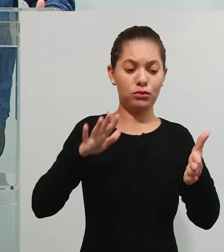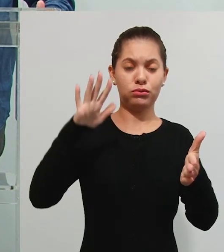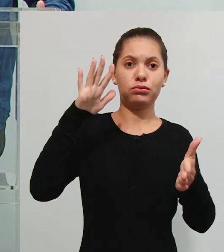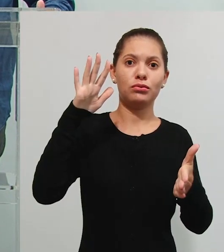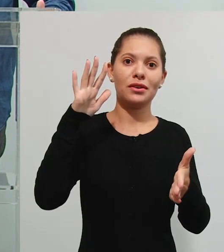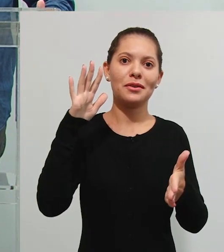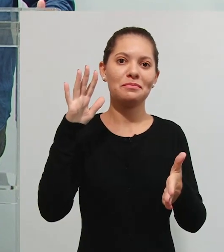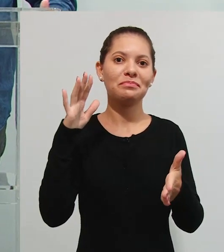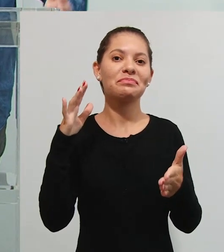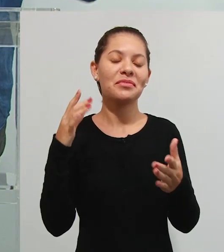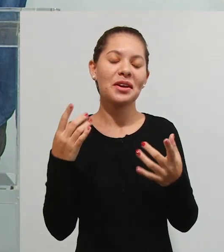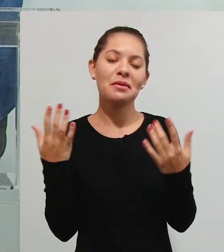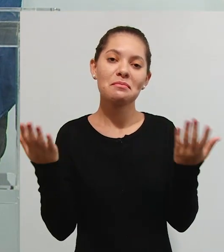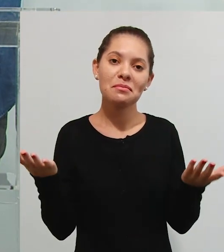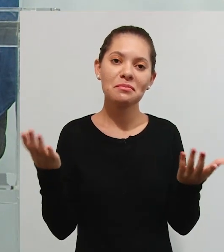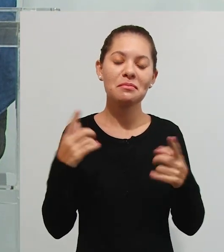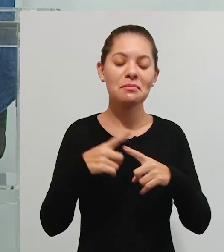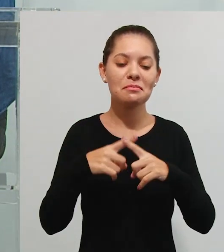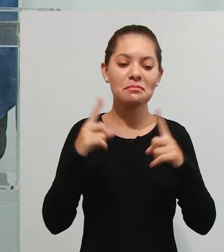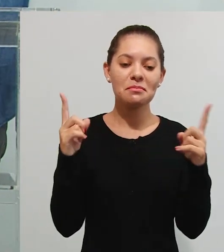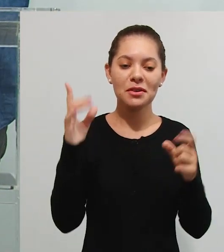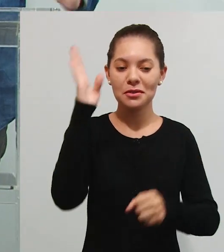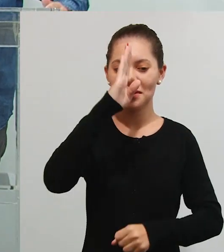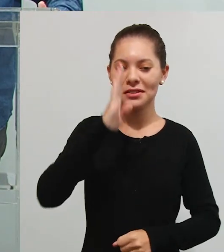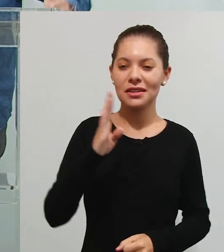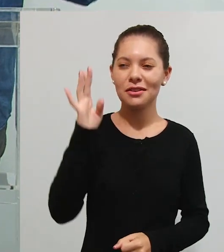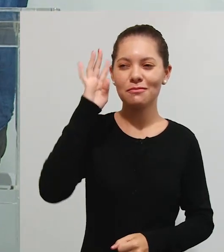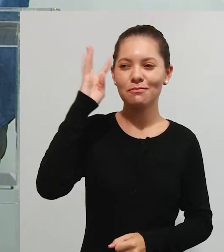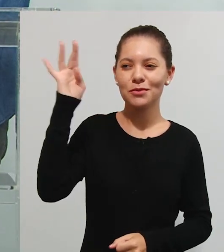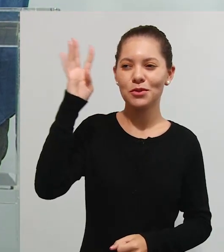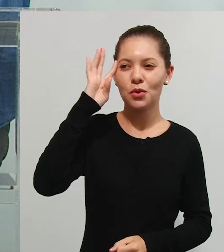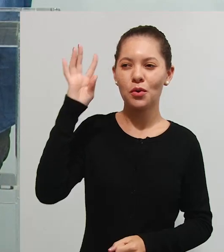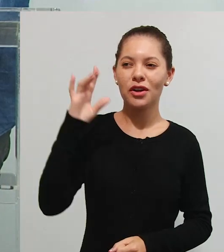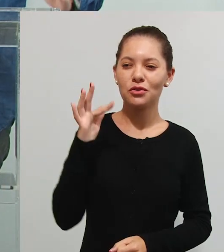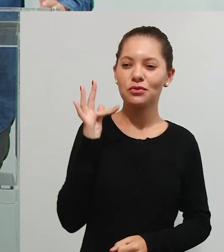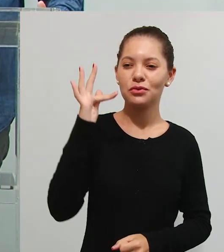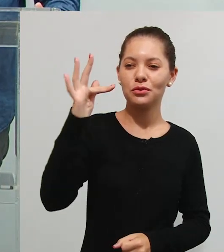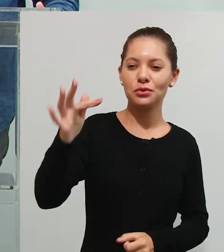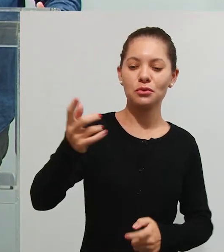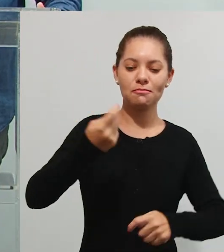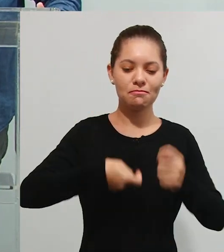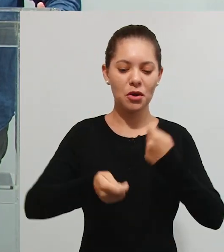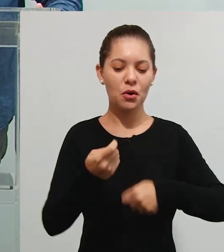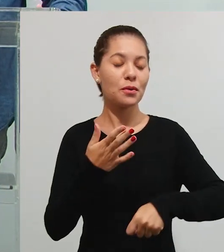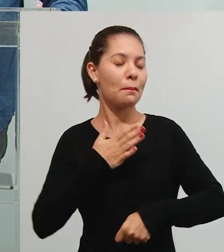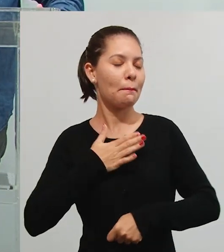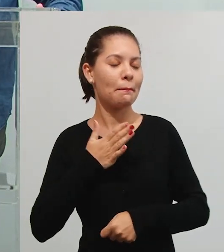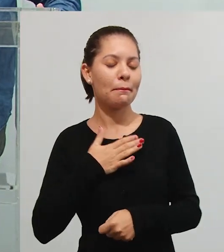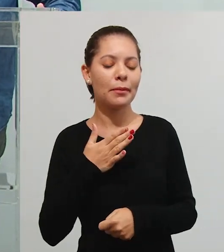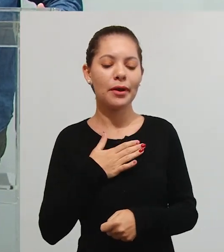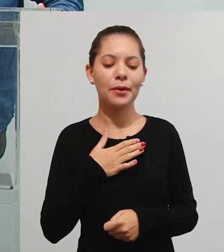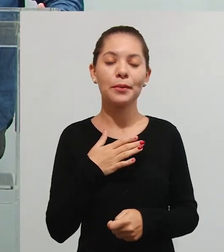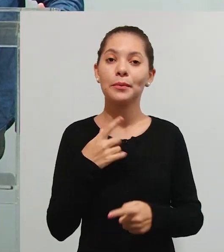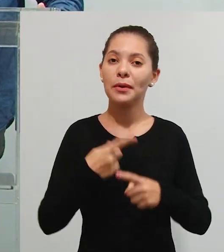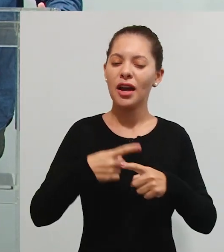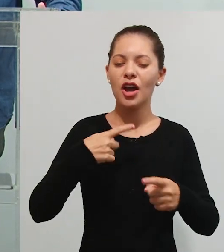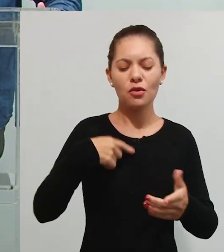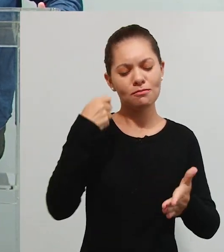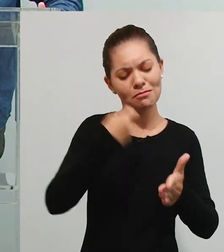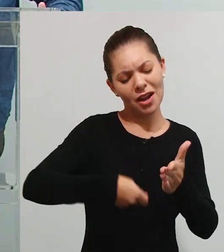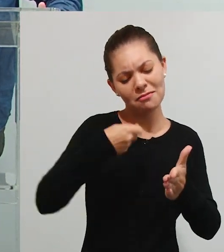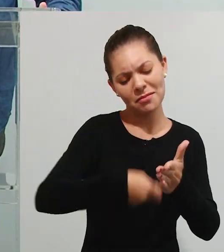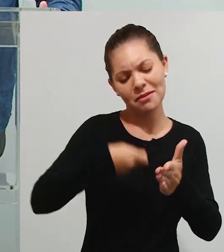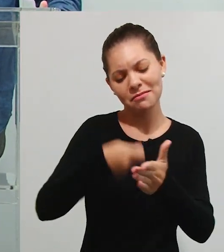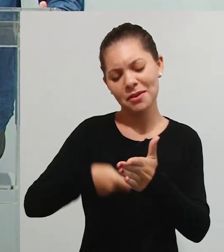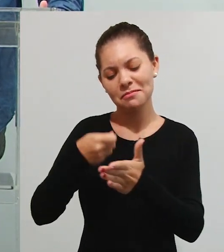Mesmo assim, o brasileiro é uma das pessoas que sonha em empreender. A maioria dos brasileiros sonha em ter o próprio negócio. Por quê? Persistência. Não, eu tenho um sonho, eu